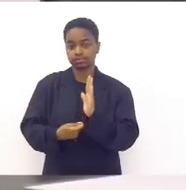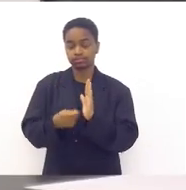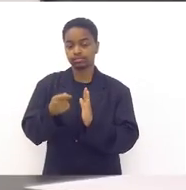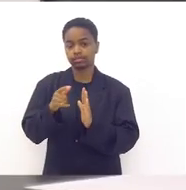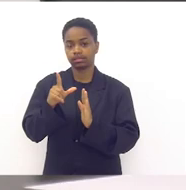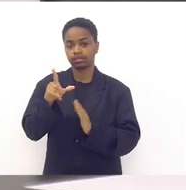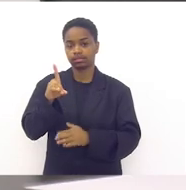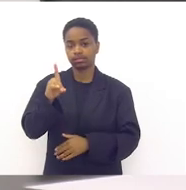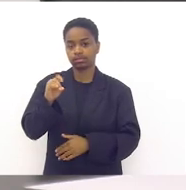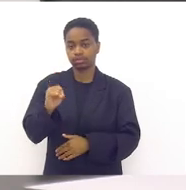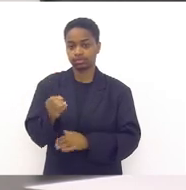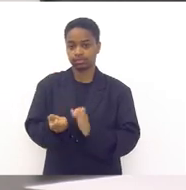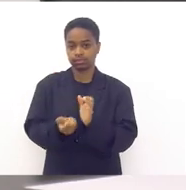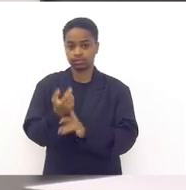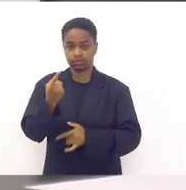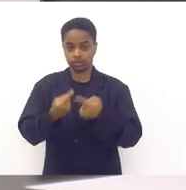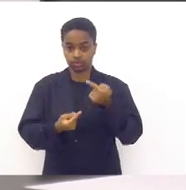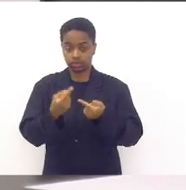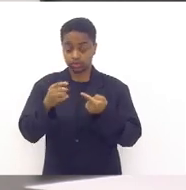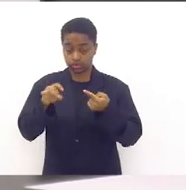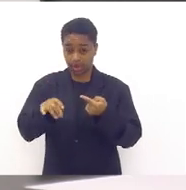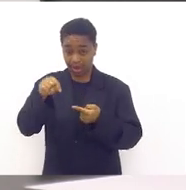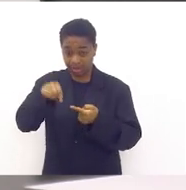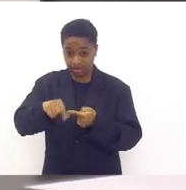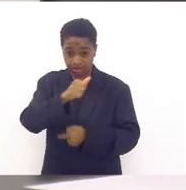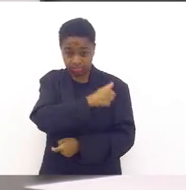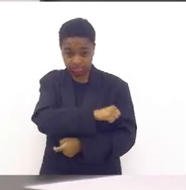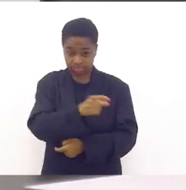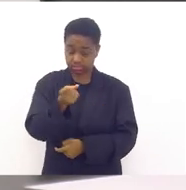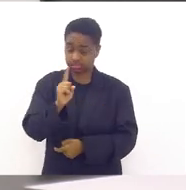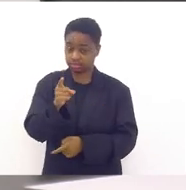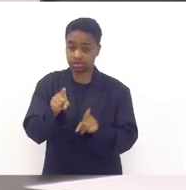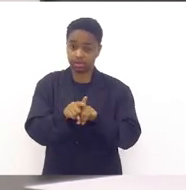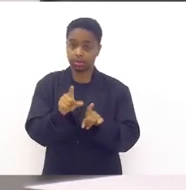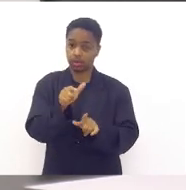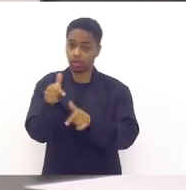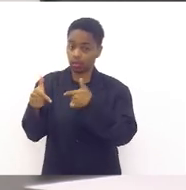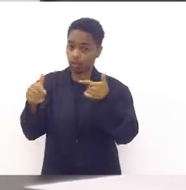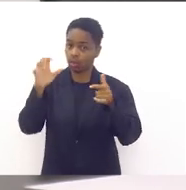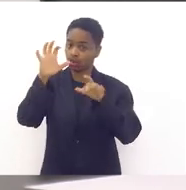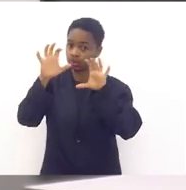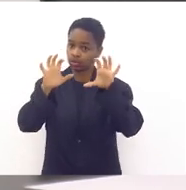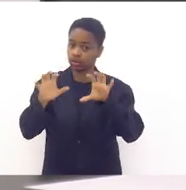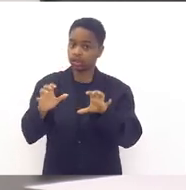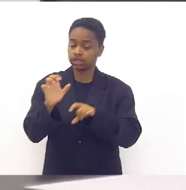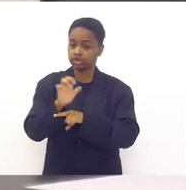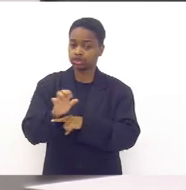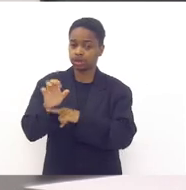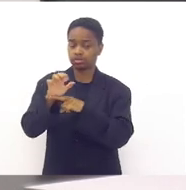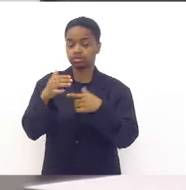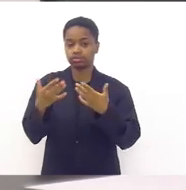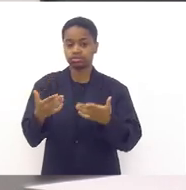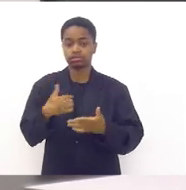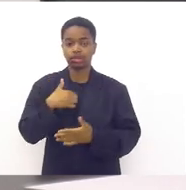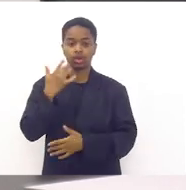e abrir esse debate, porque não é só o estado do Rio de Janeiro, não, são os outros estados também. Né? Então, acho que essa é uma